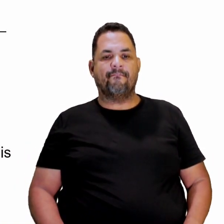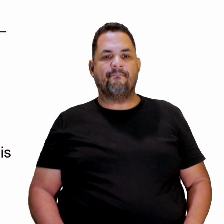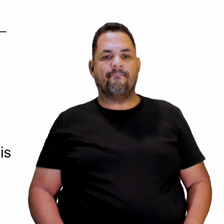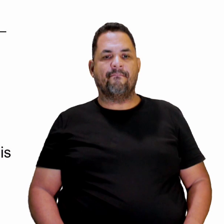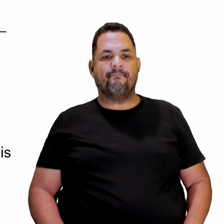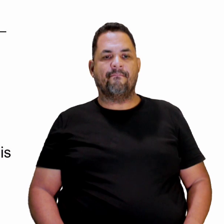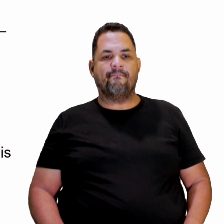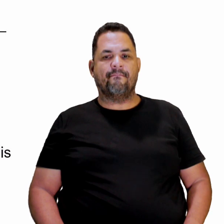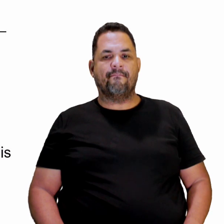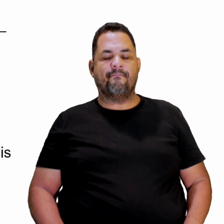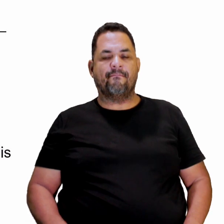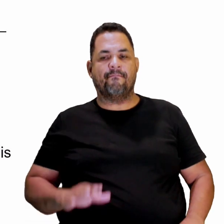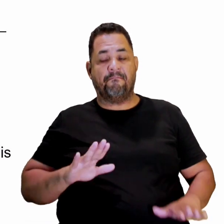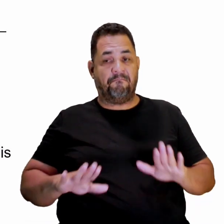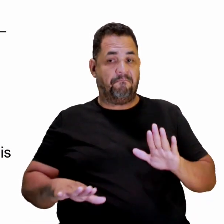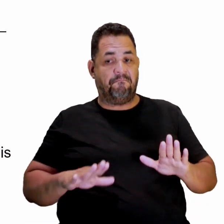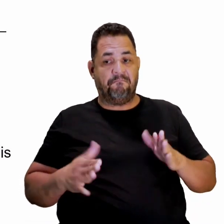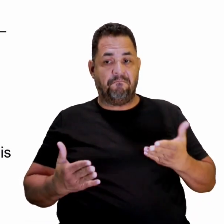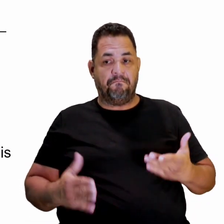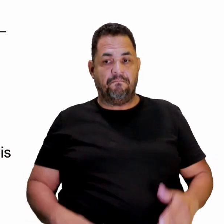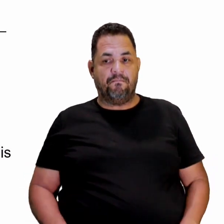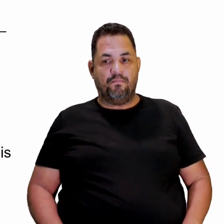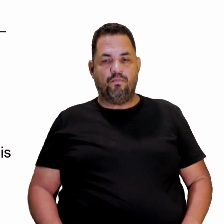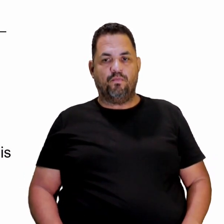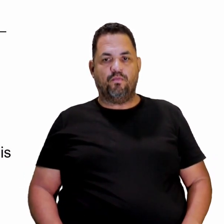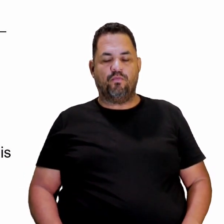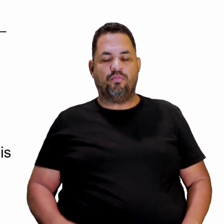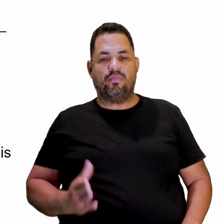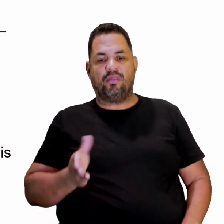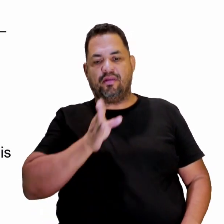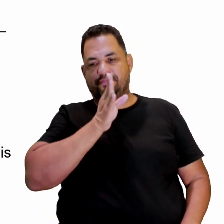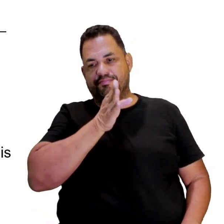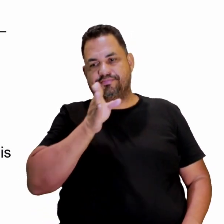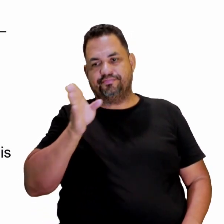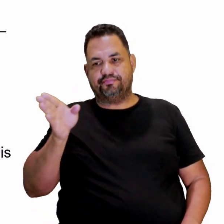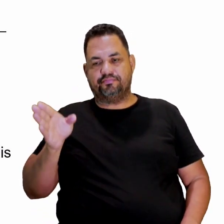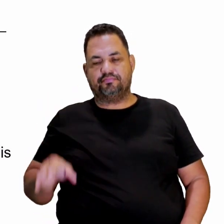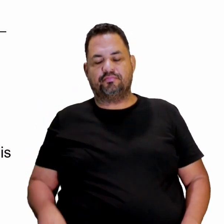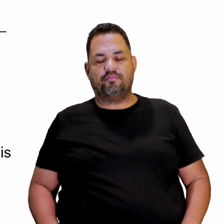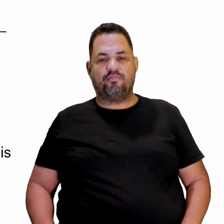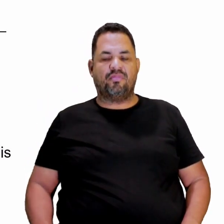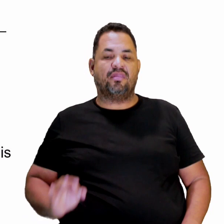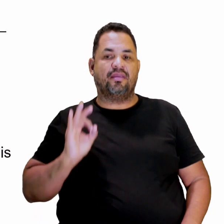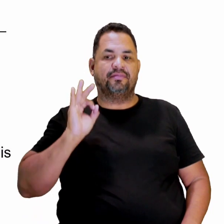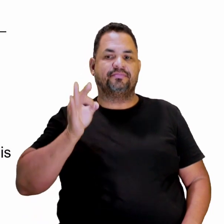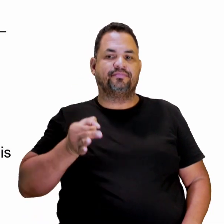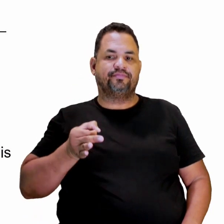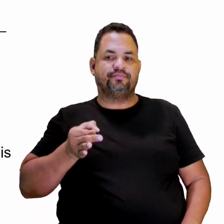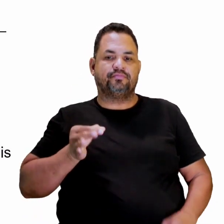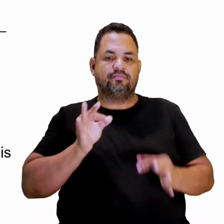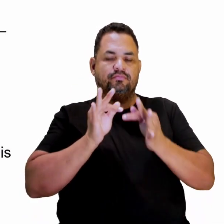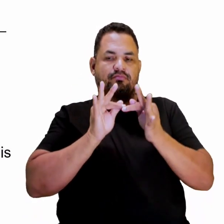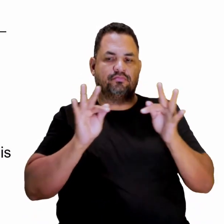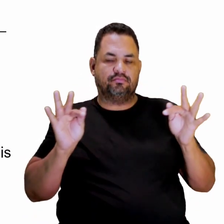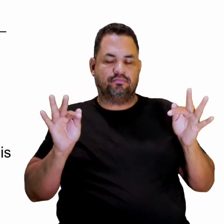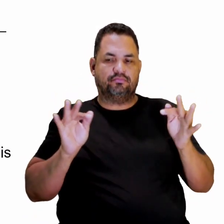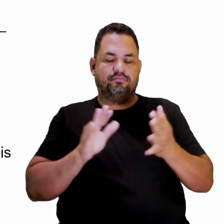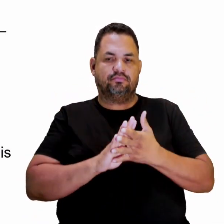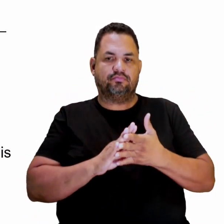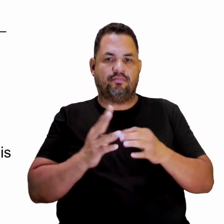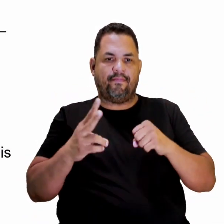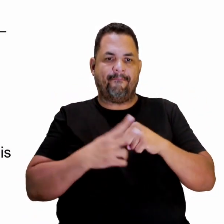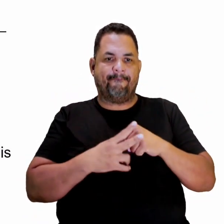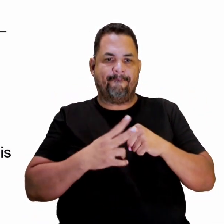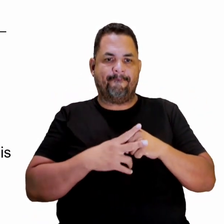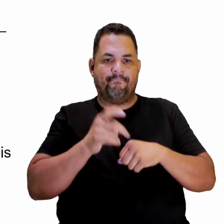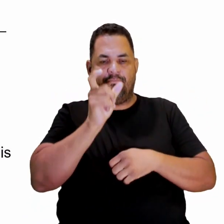com a sua posição, você tem que colocar ele na posição correta. E o